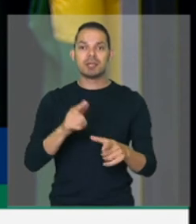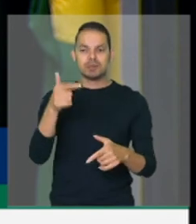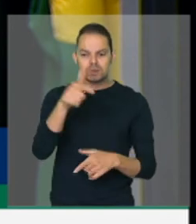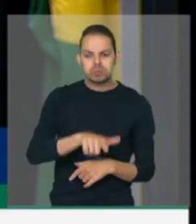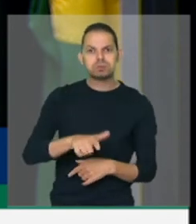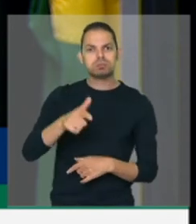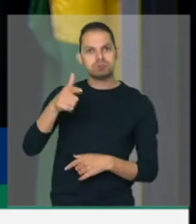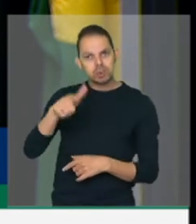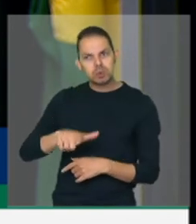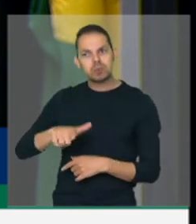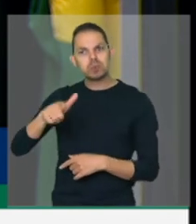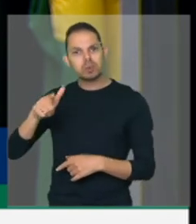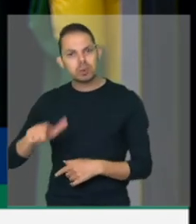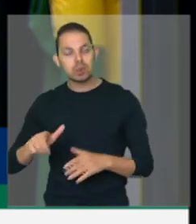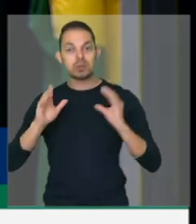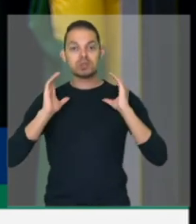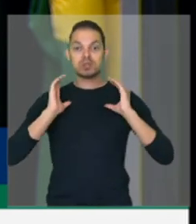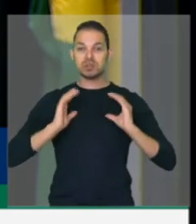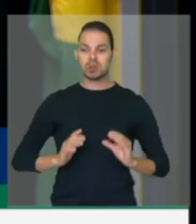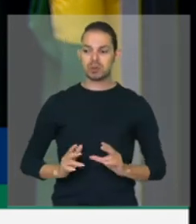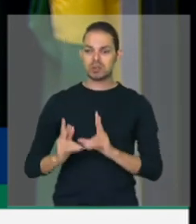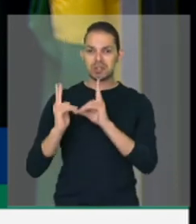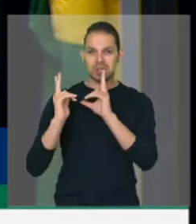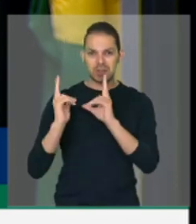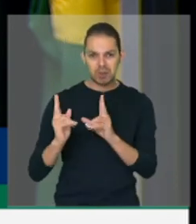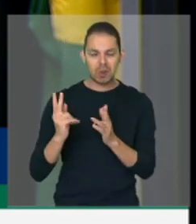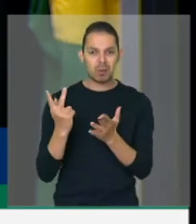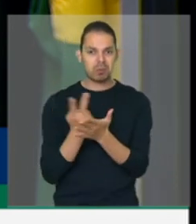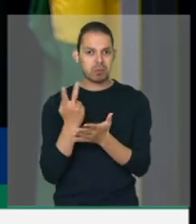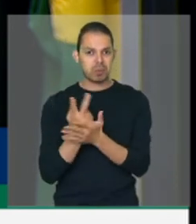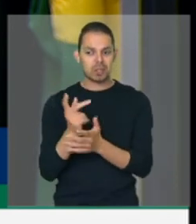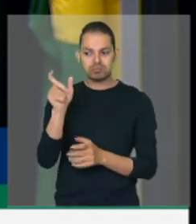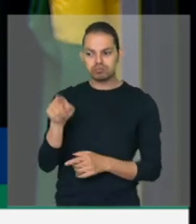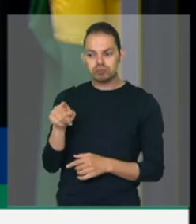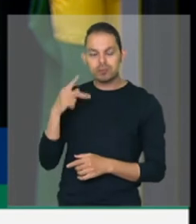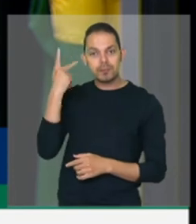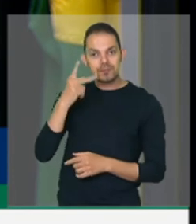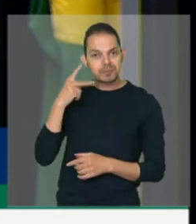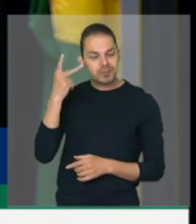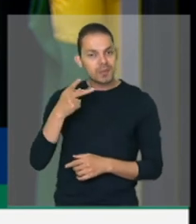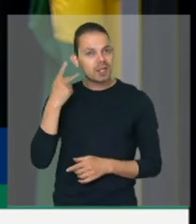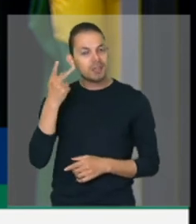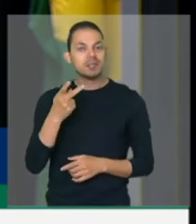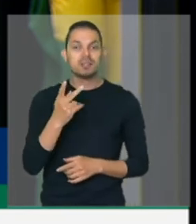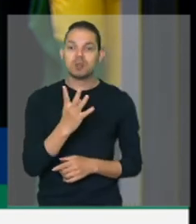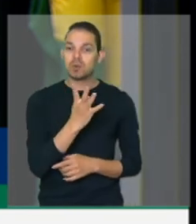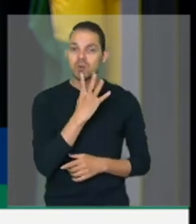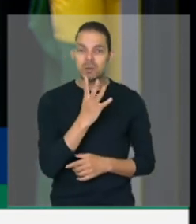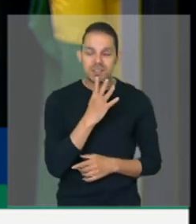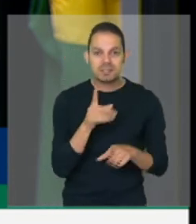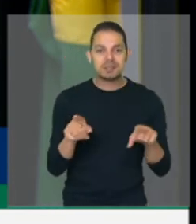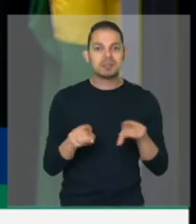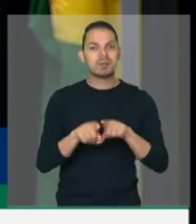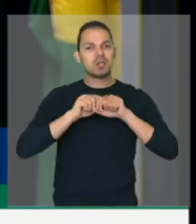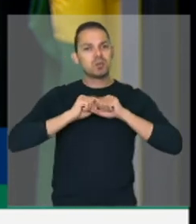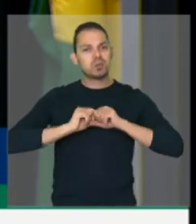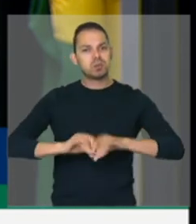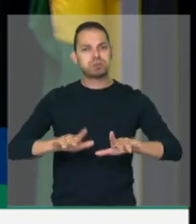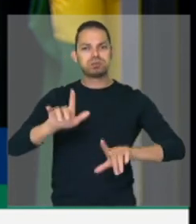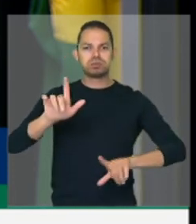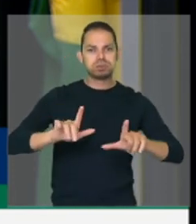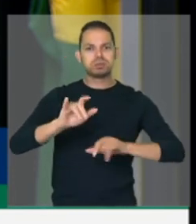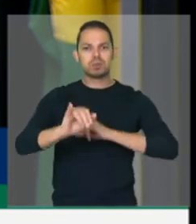reiterado de condutas semelhantes pelo parlamentar, amplamente conhecidas e divulgadas pela imprensa